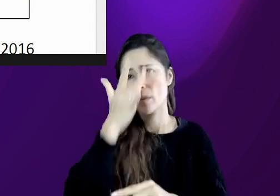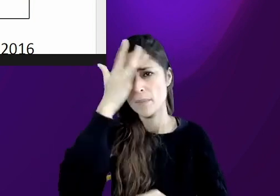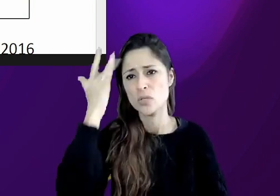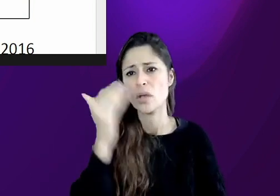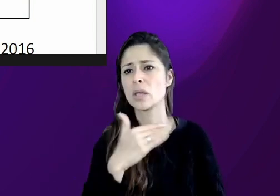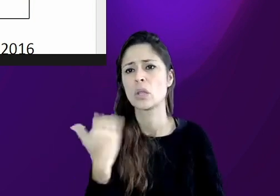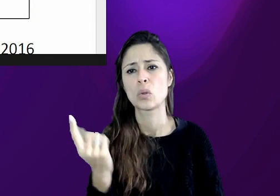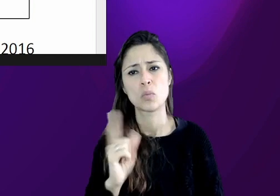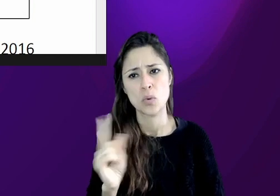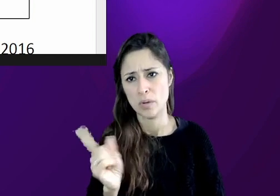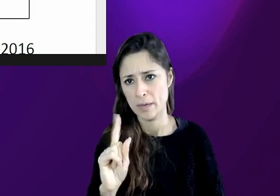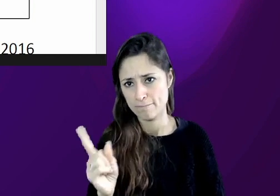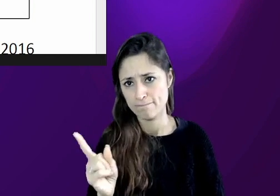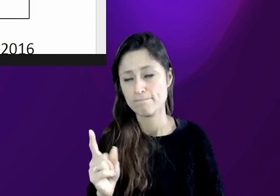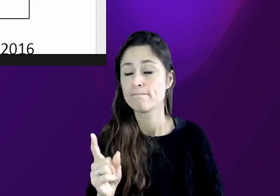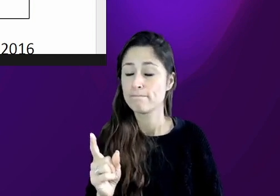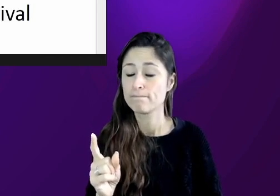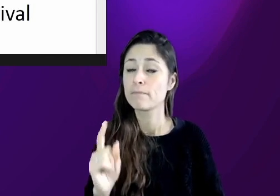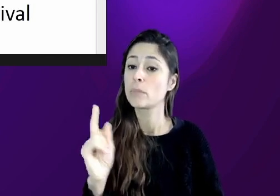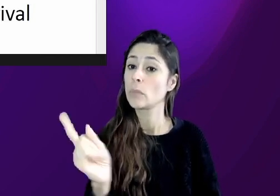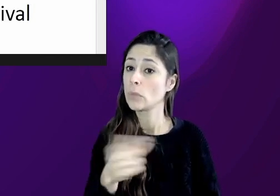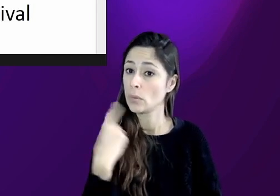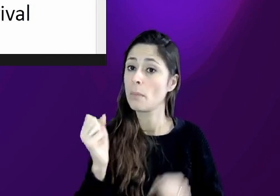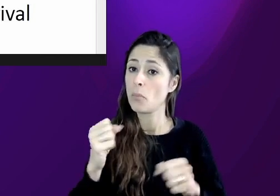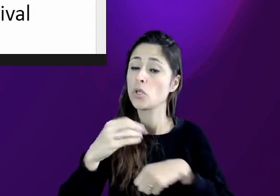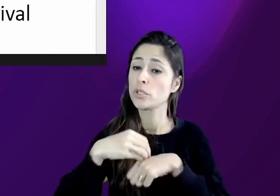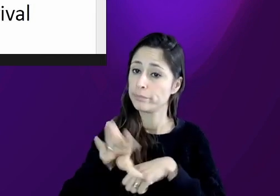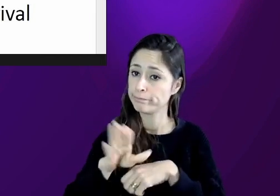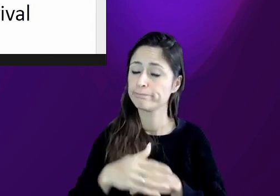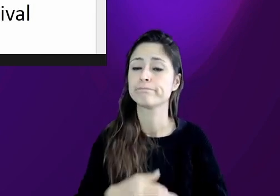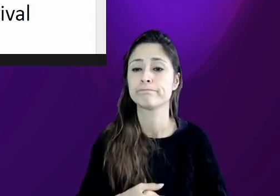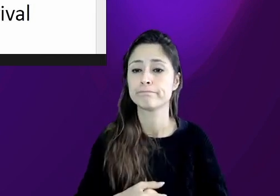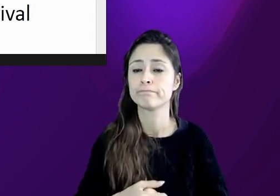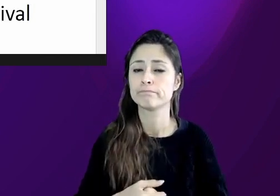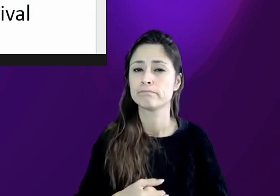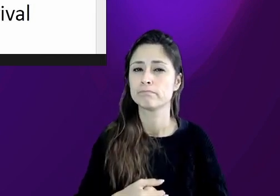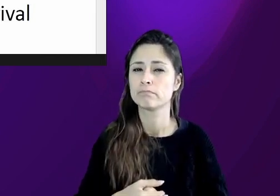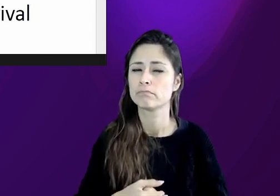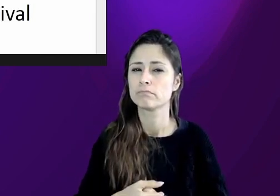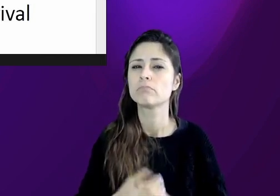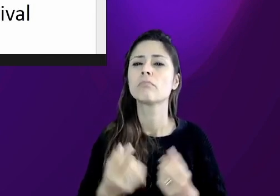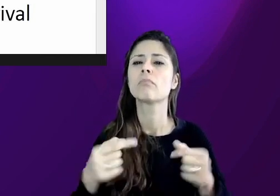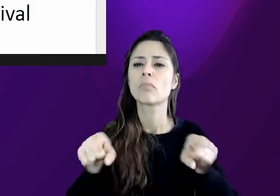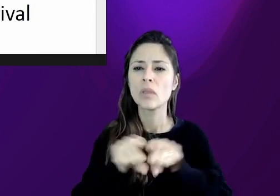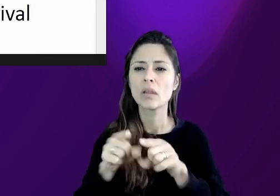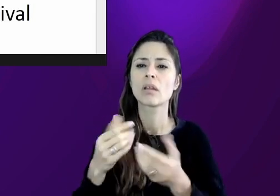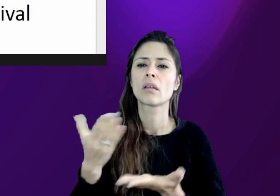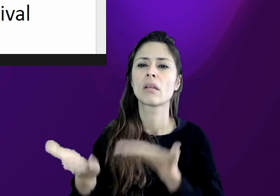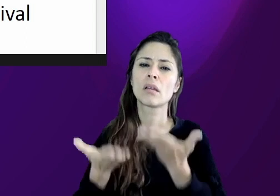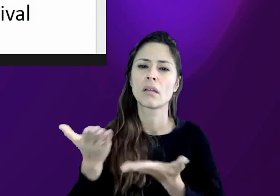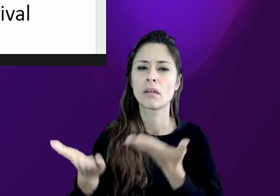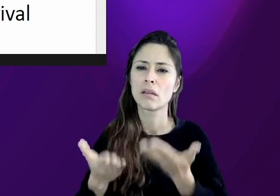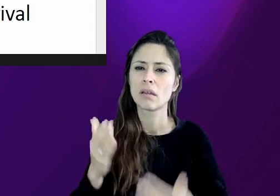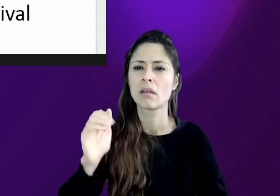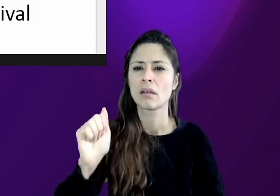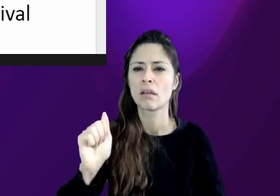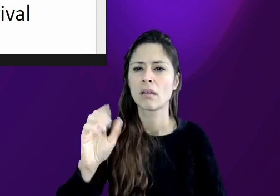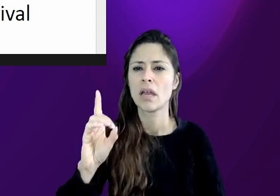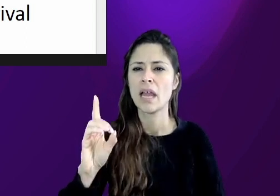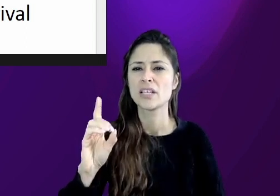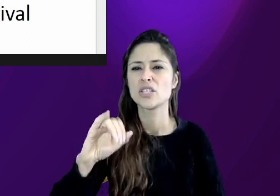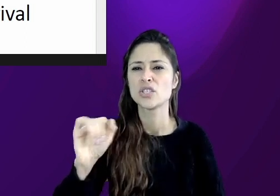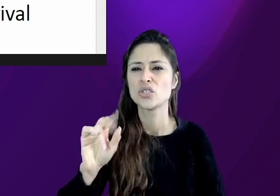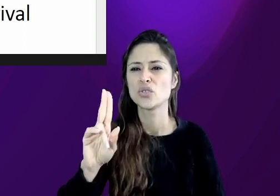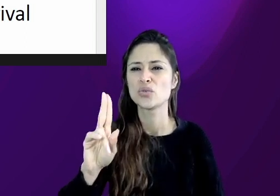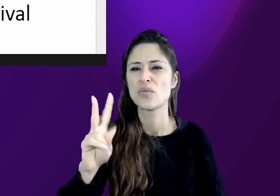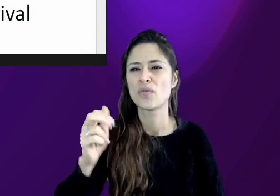Então, a gente deve recomendar, tá? E tratamento adjuvante, esse é o